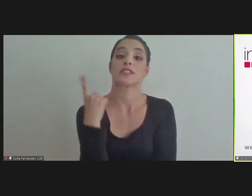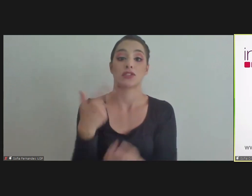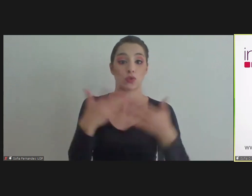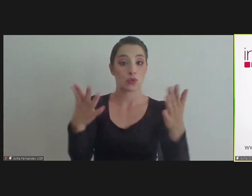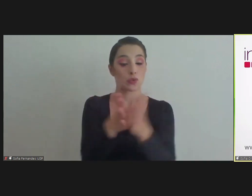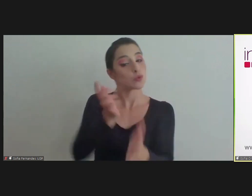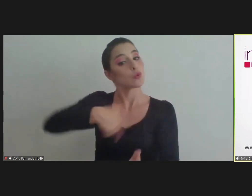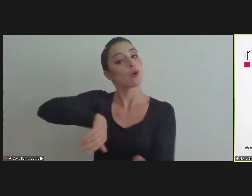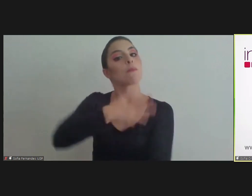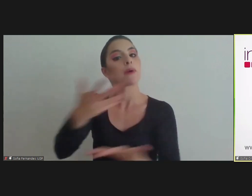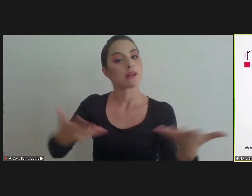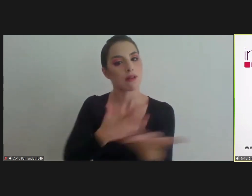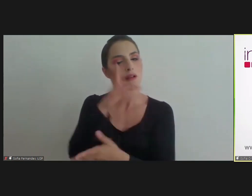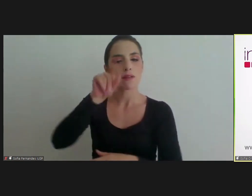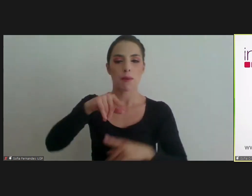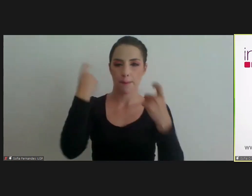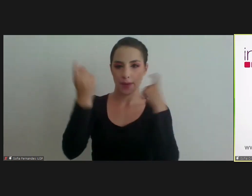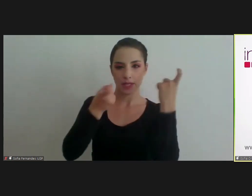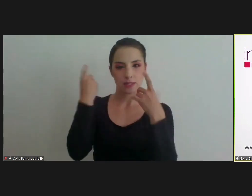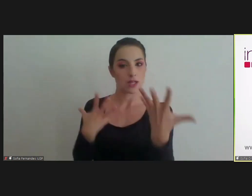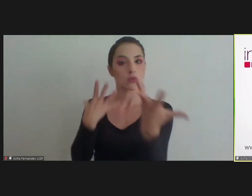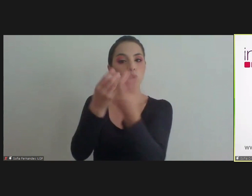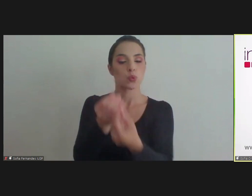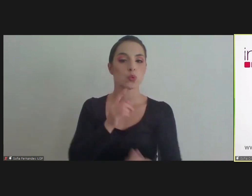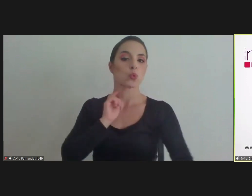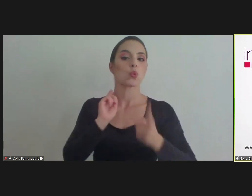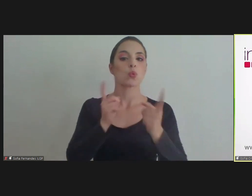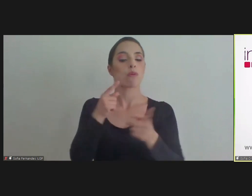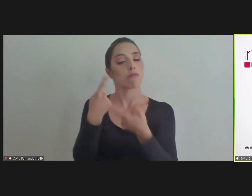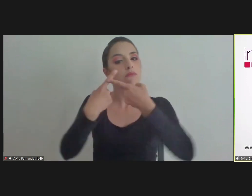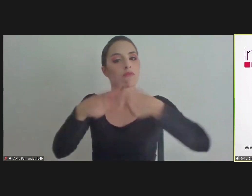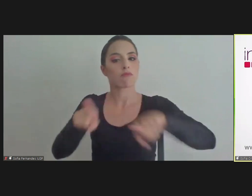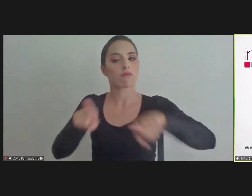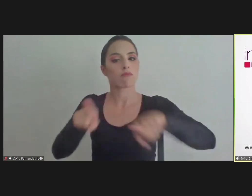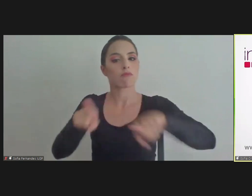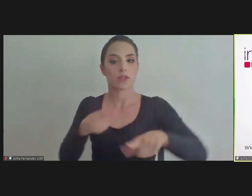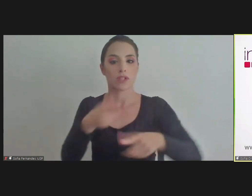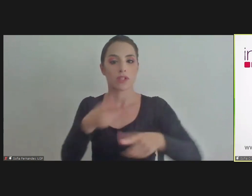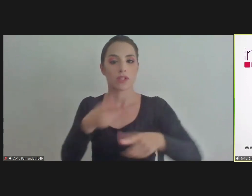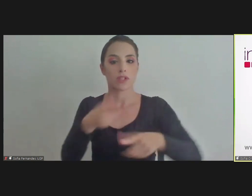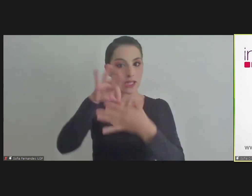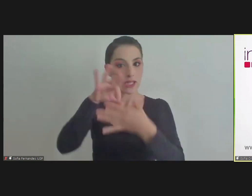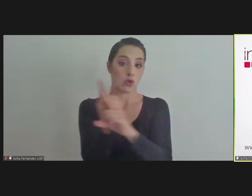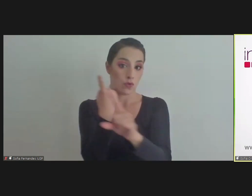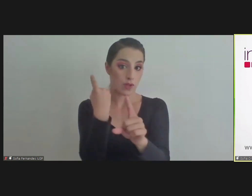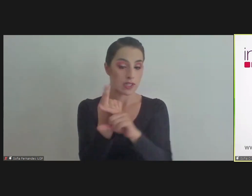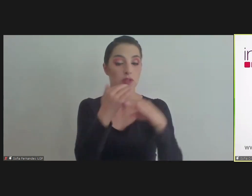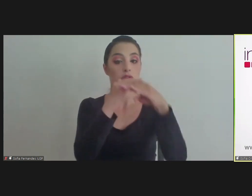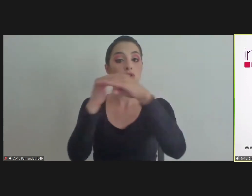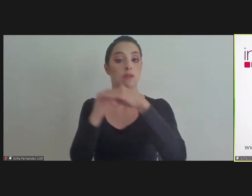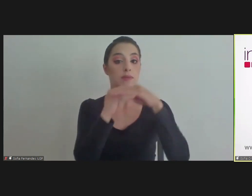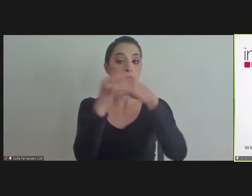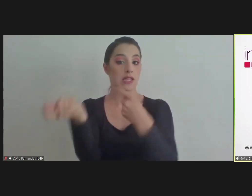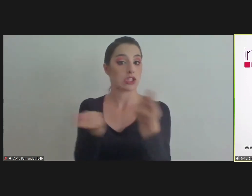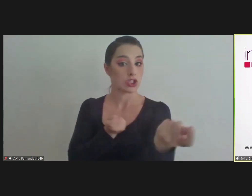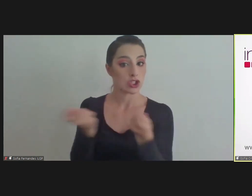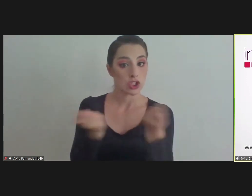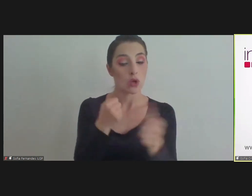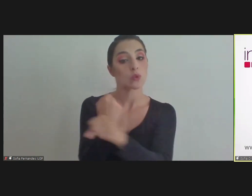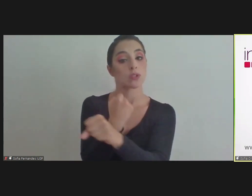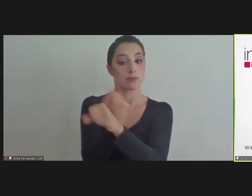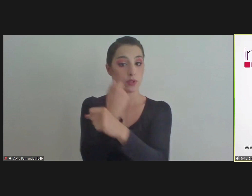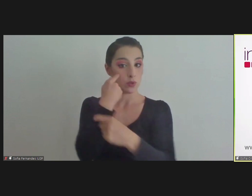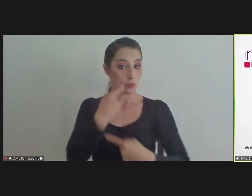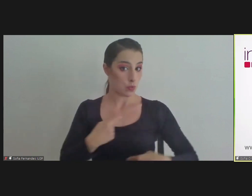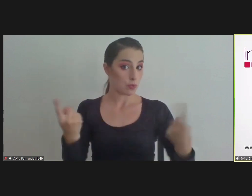partilhar e refletir em conjunto sobre diferentes experiências de inovação para a sustentabilidade na gestão e no serviço